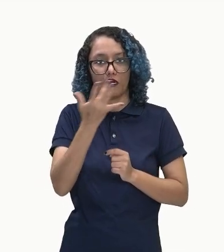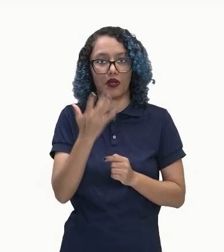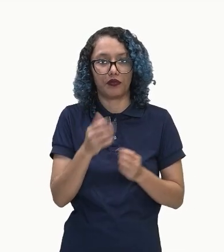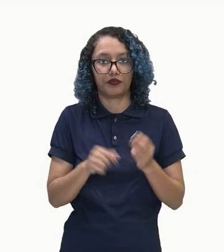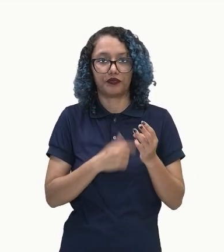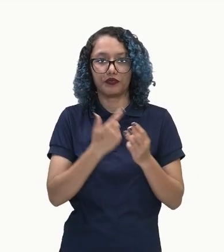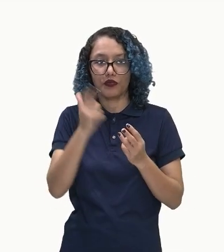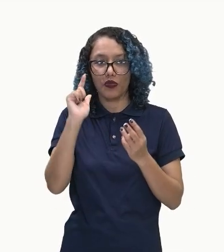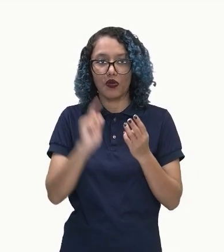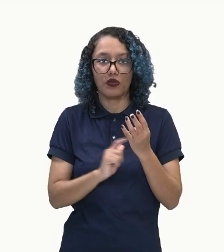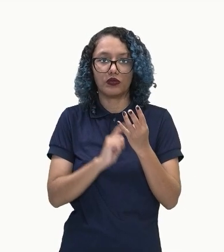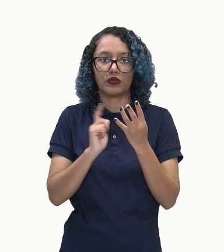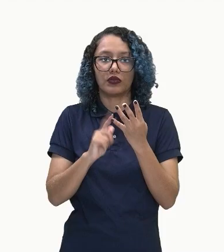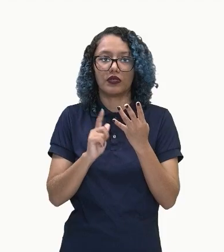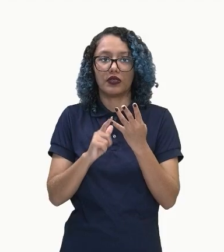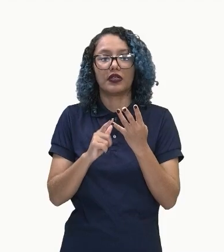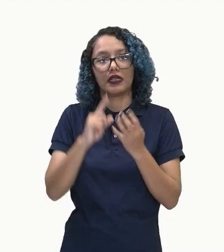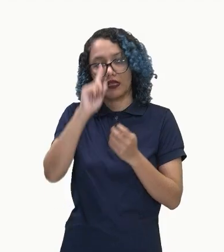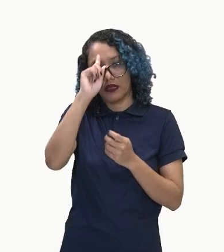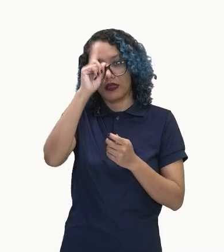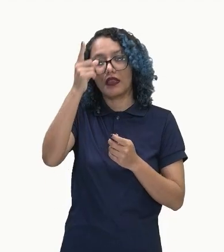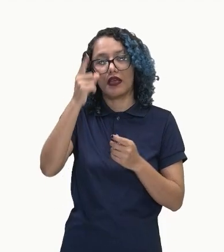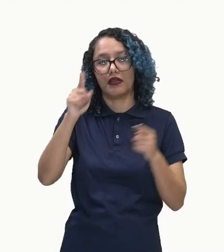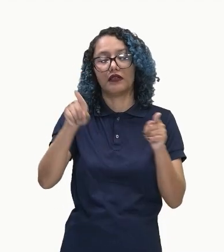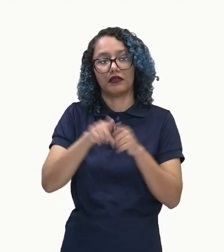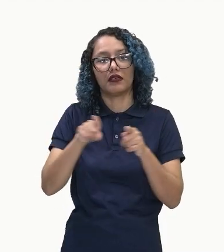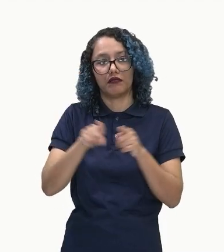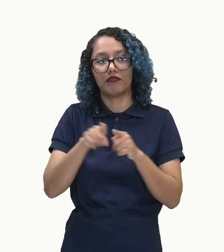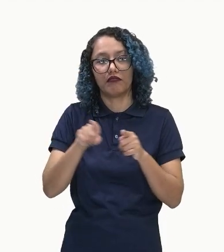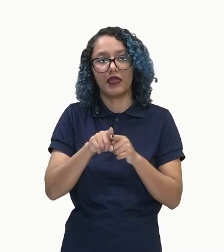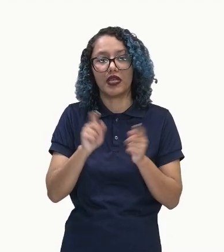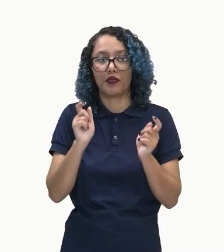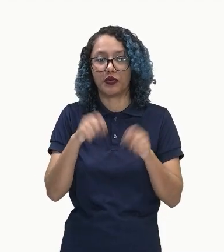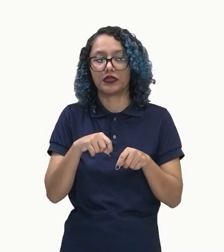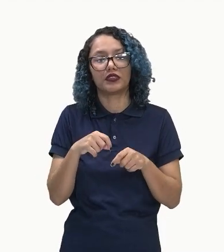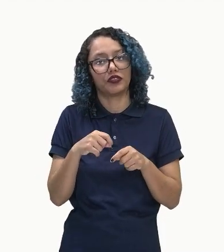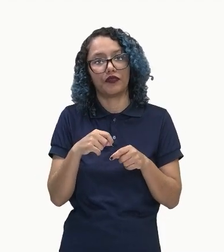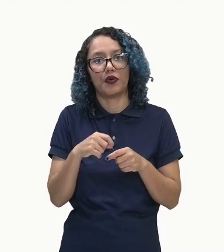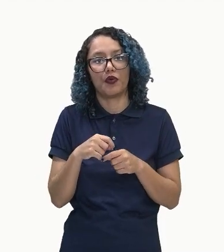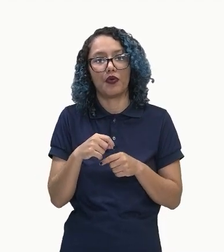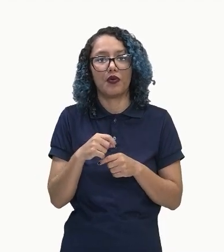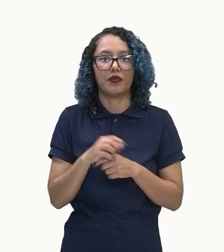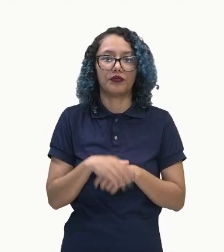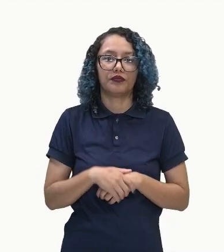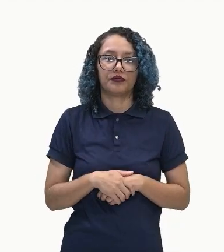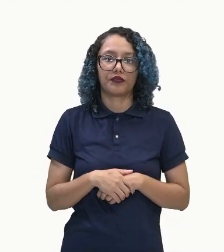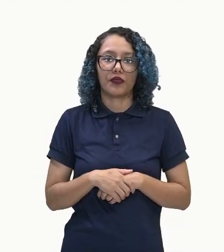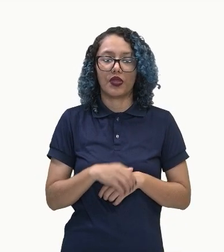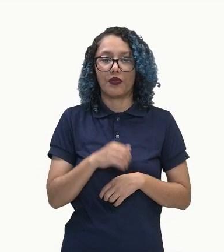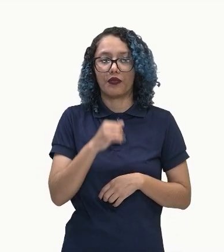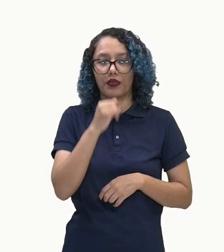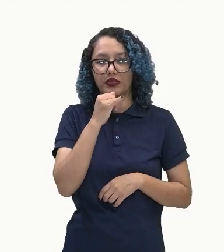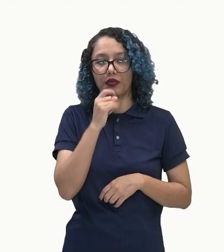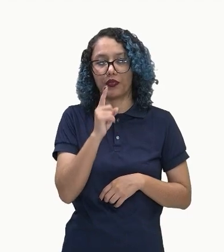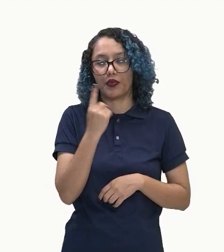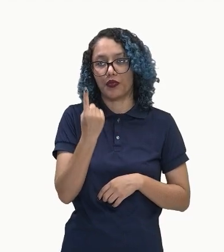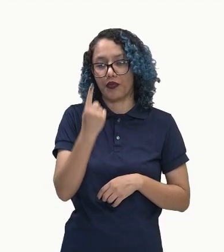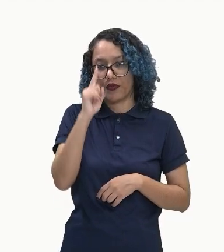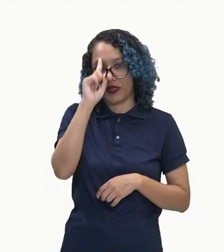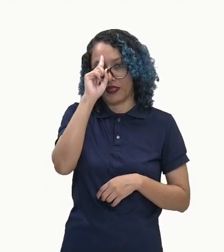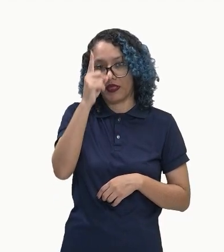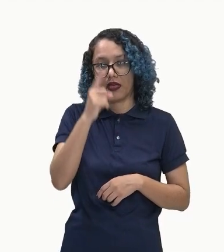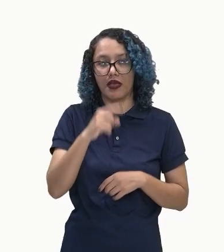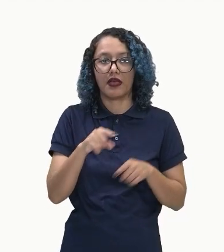Ideas, ideias também, né? Contáveis, as ideias são contáveis. Olha só, an idea, uma ideia. Several